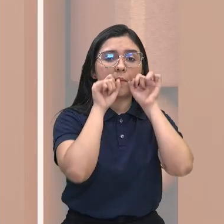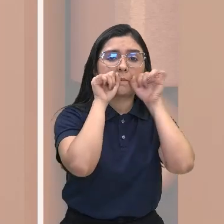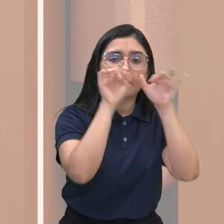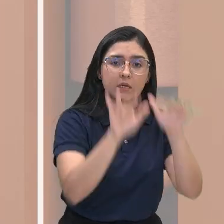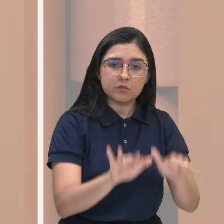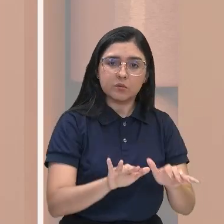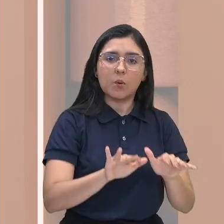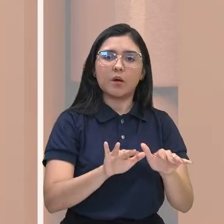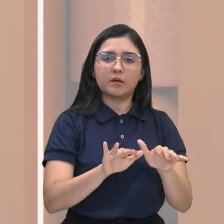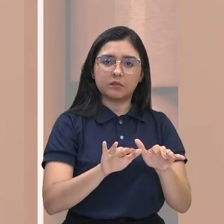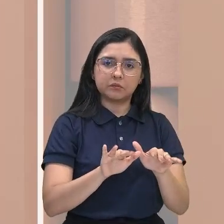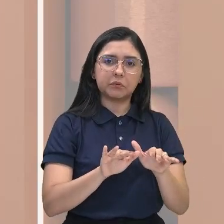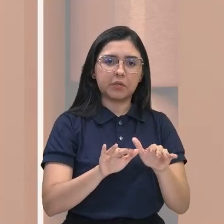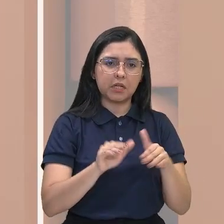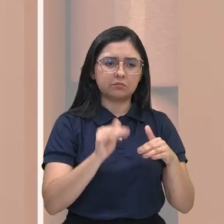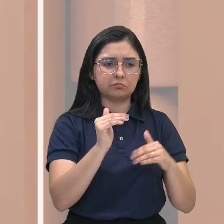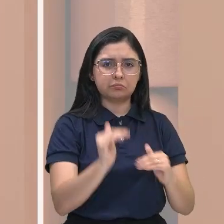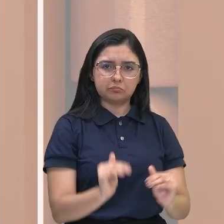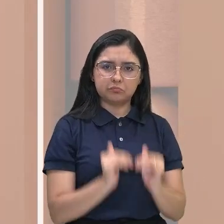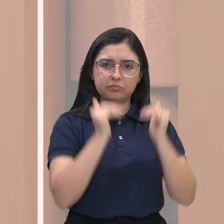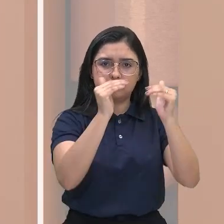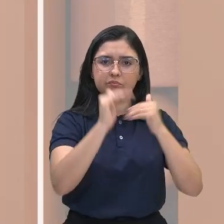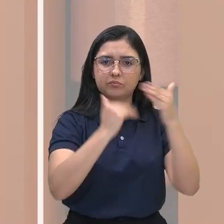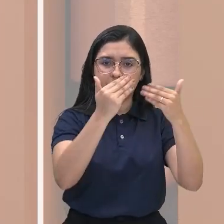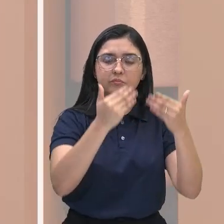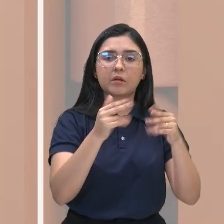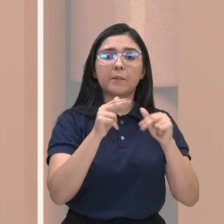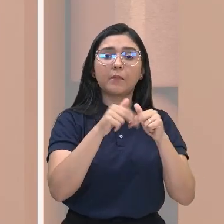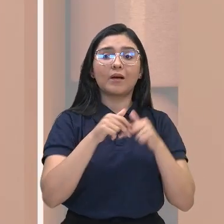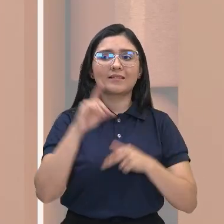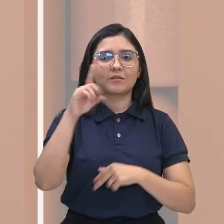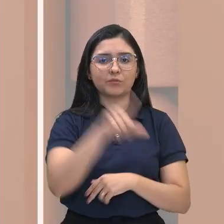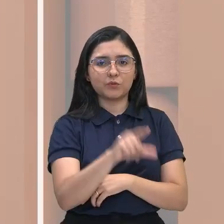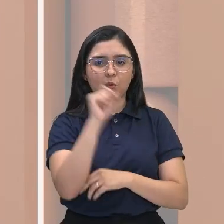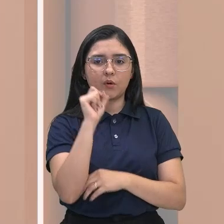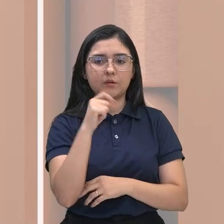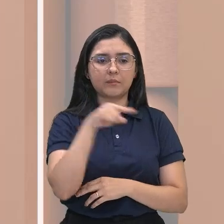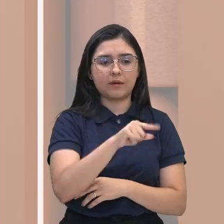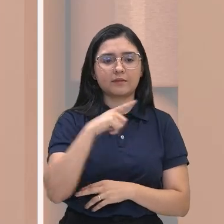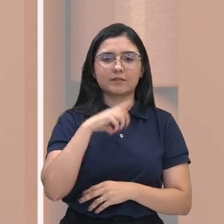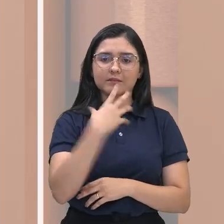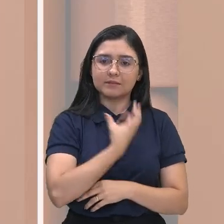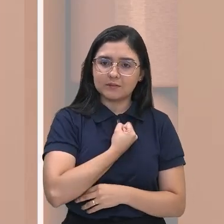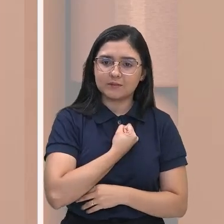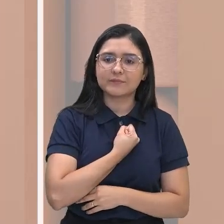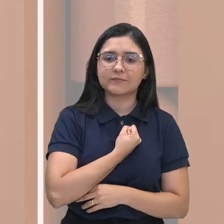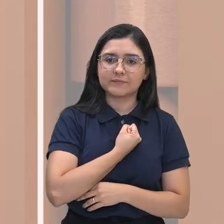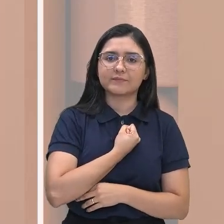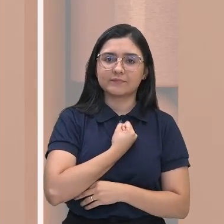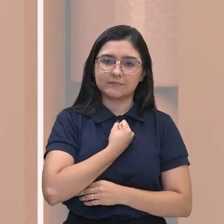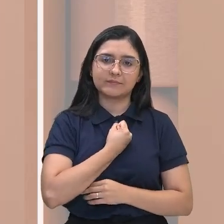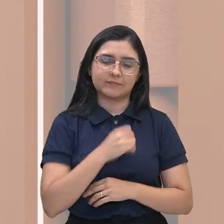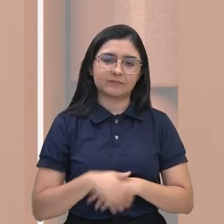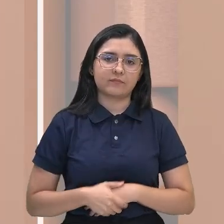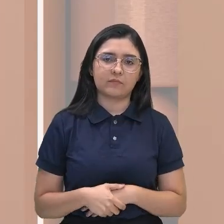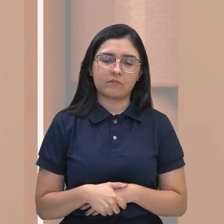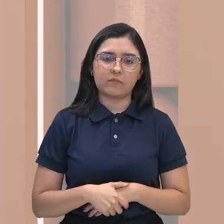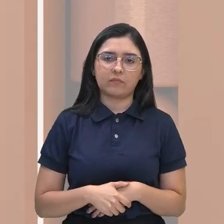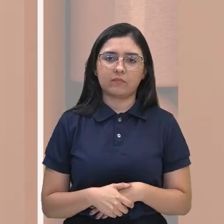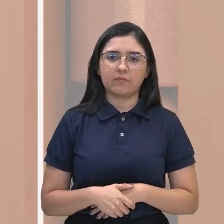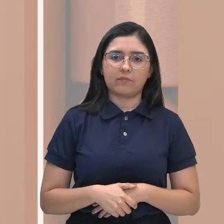uma certa prosperidade, justamente por ele ser escolhido por Deus para ser salvo, predestinado à